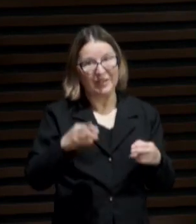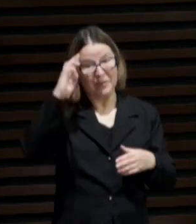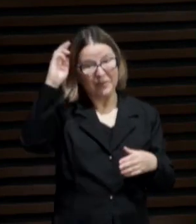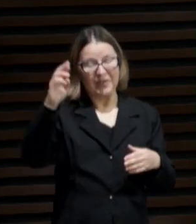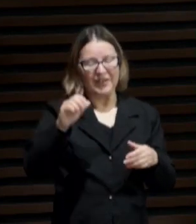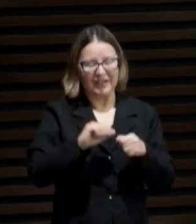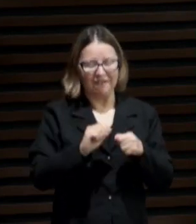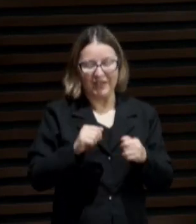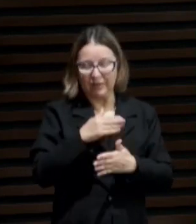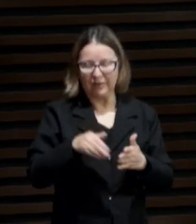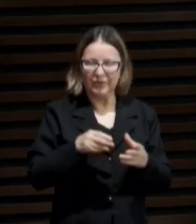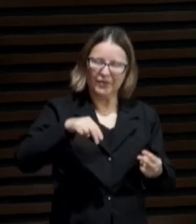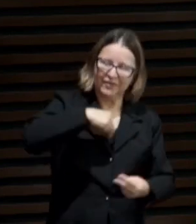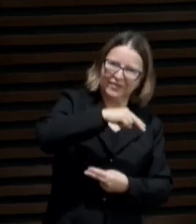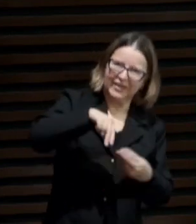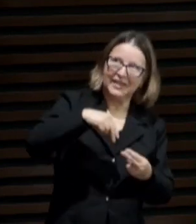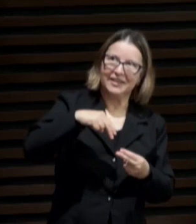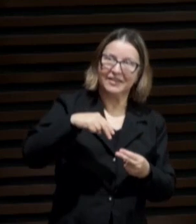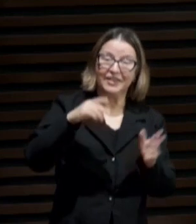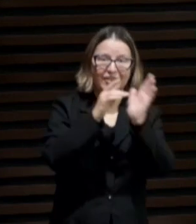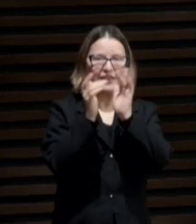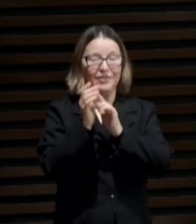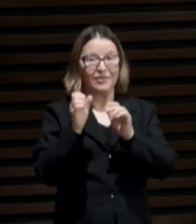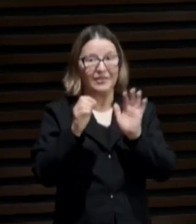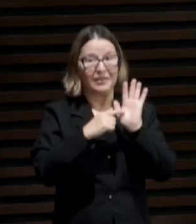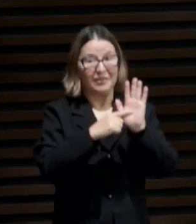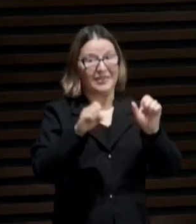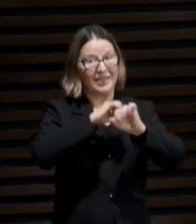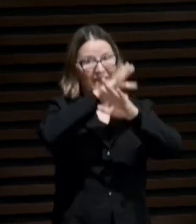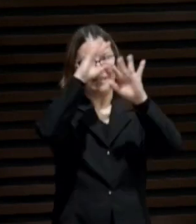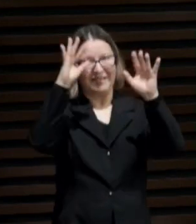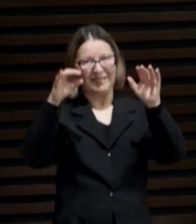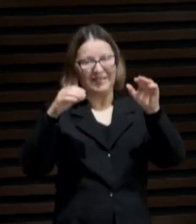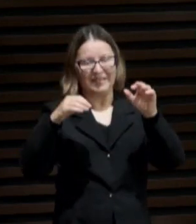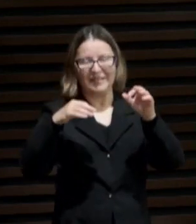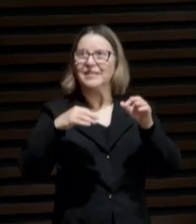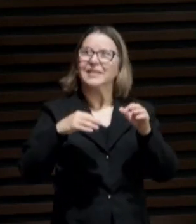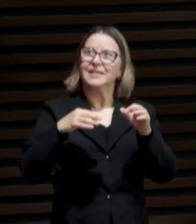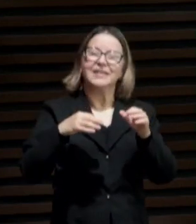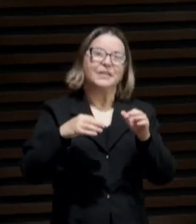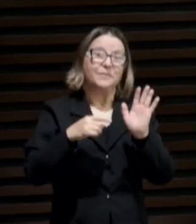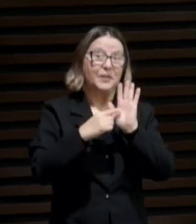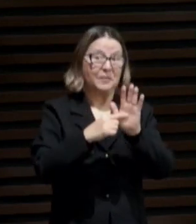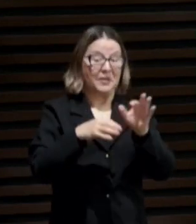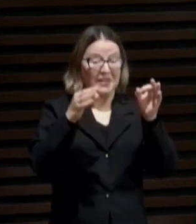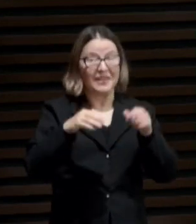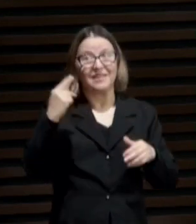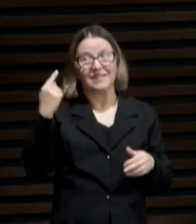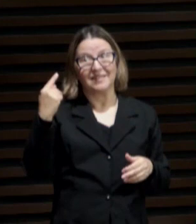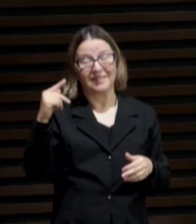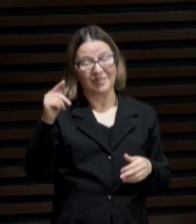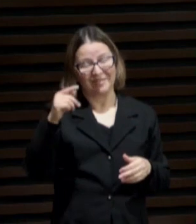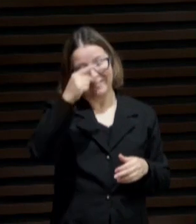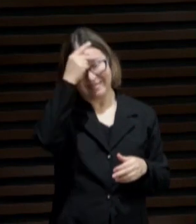glória e a expressão exata do seu ser, sustentando todas as coisas pela palavra do seu poder,